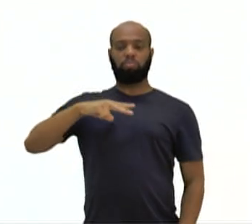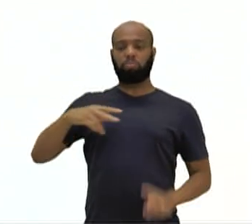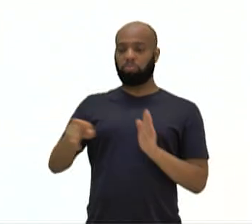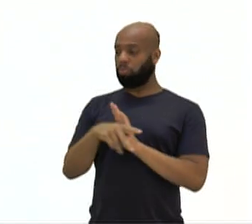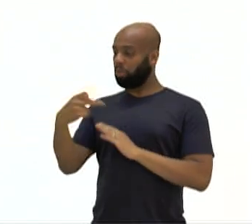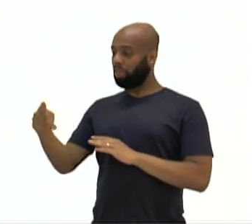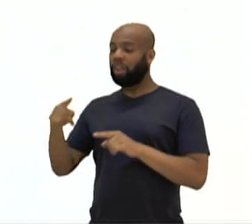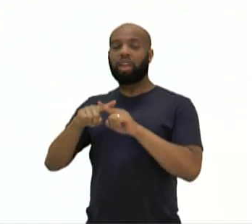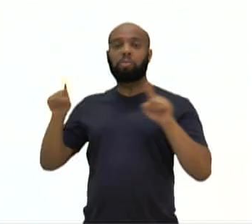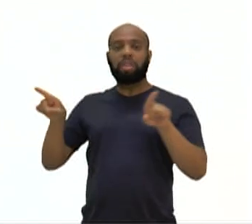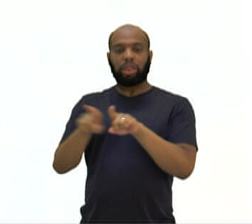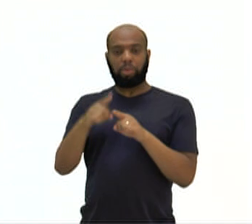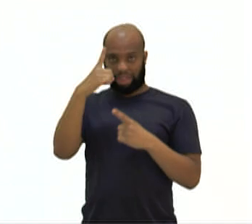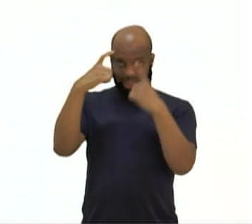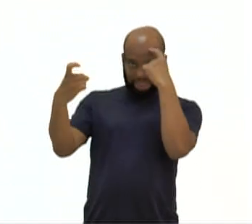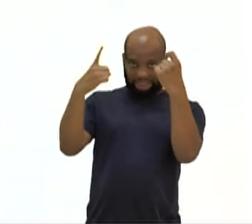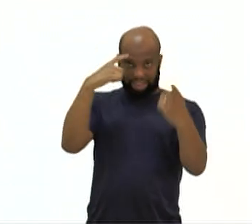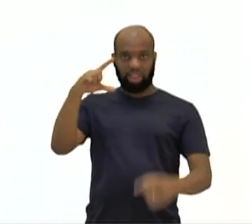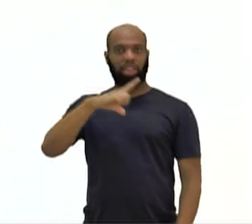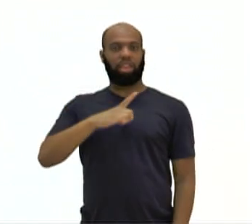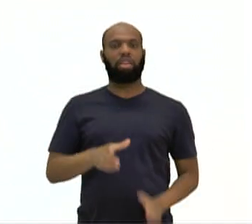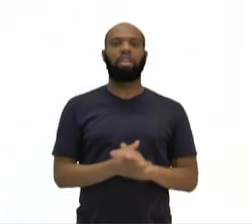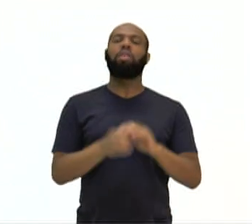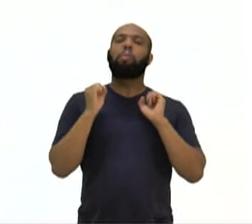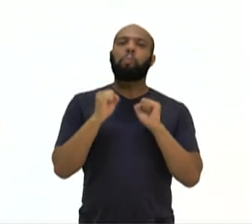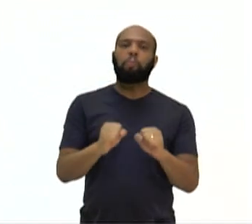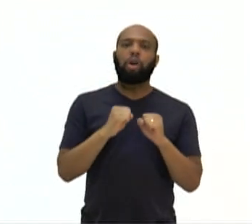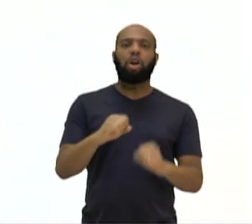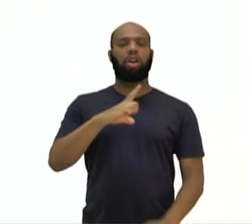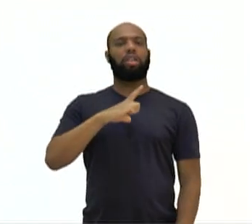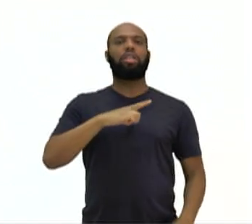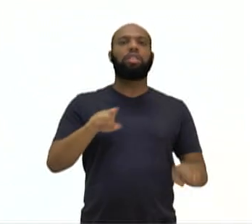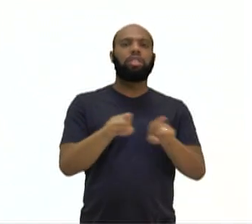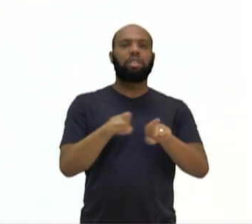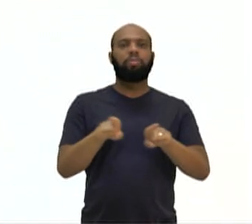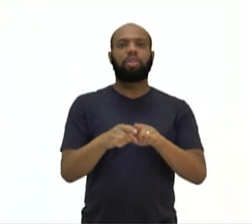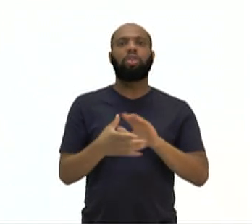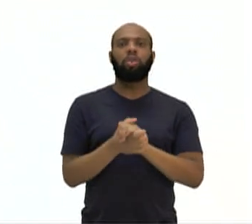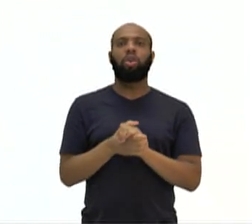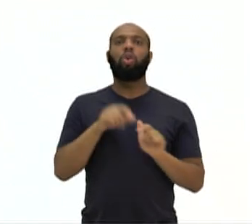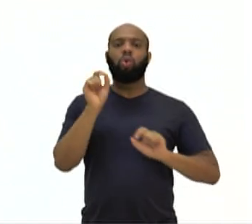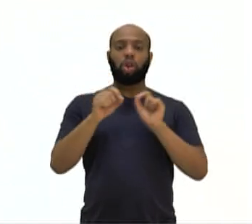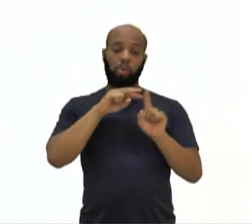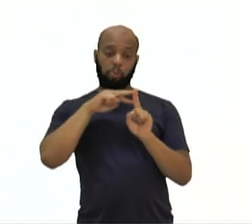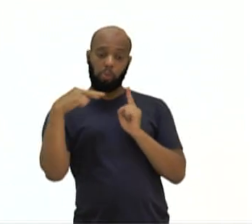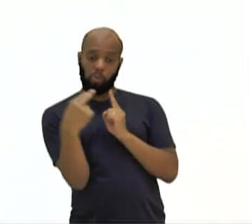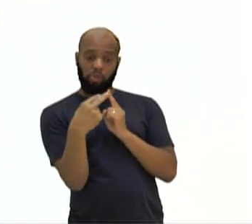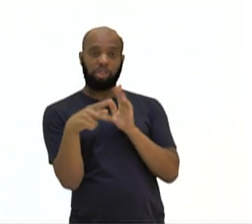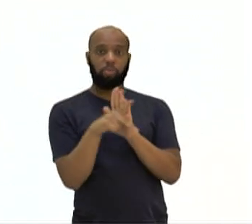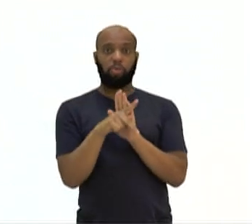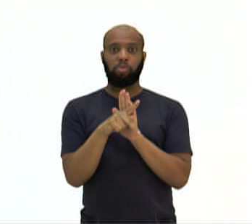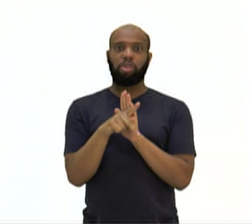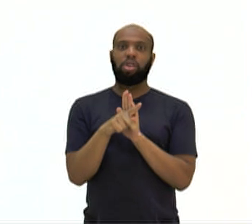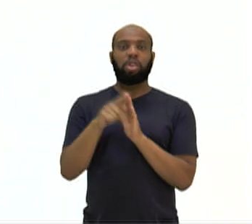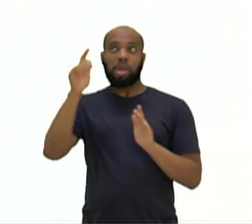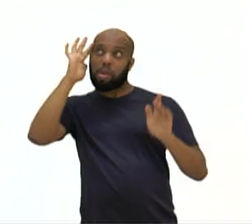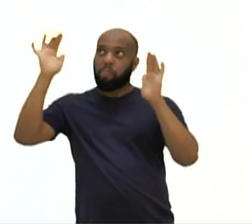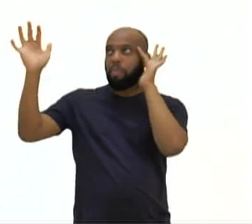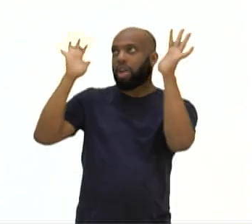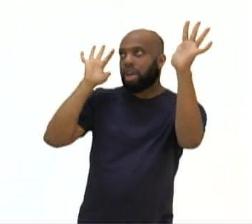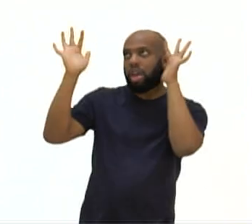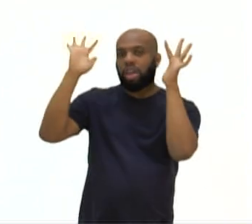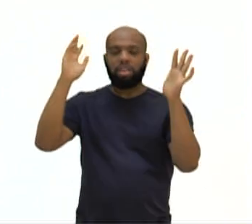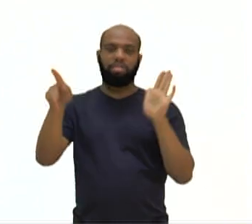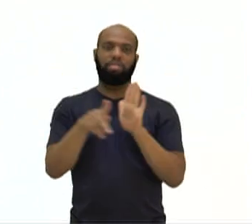e criativo, podendo inserir uma perspectiva ficcional e imaginativa em